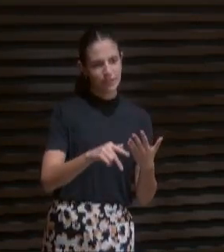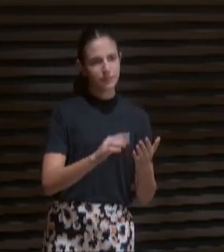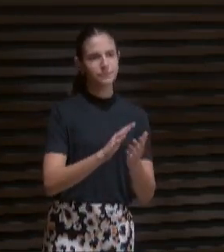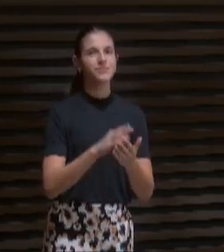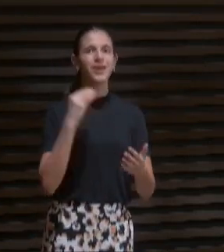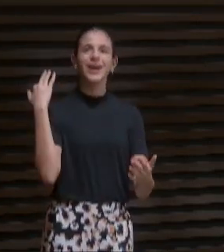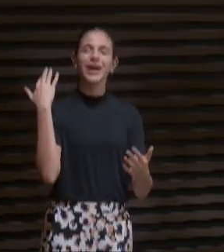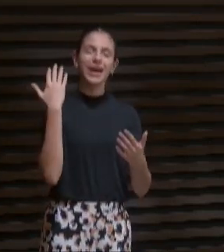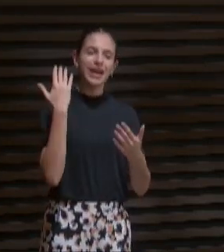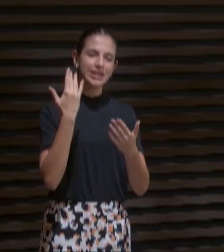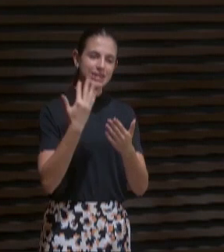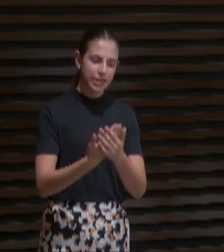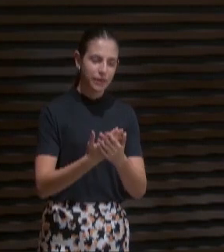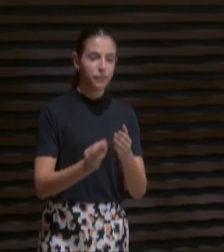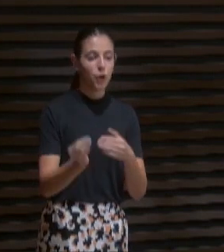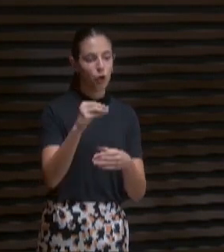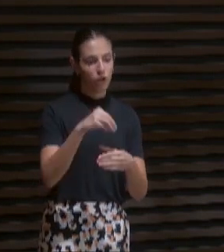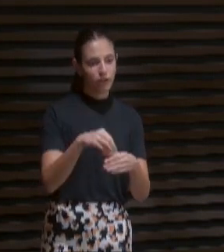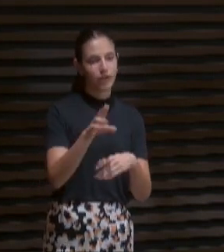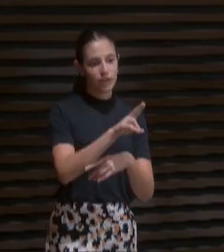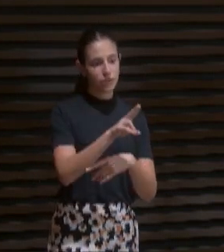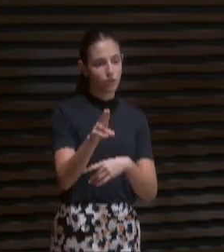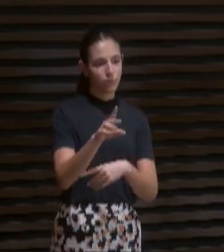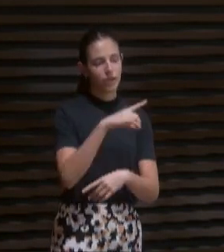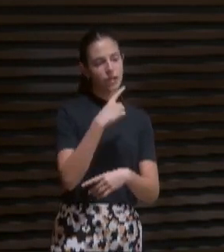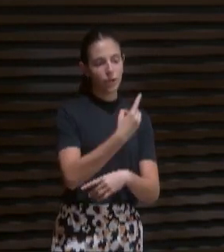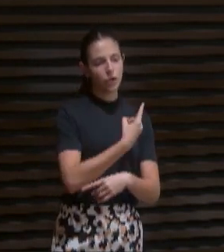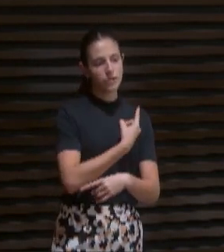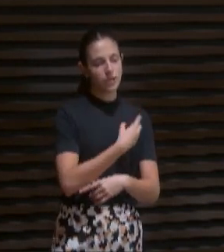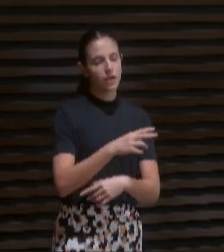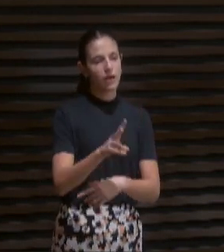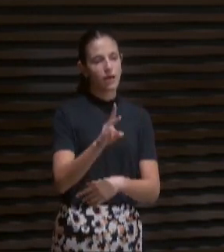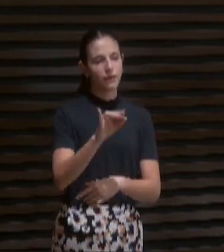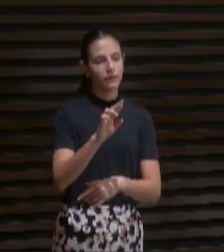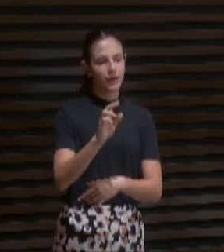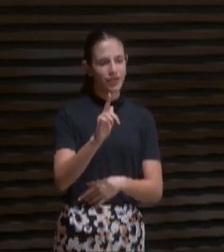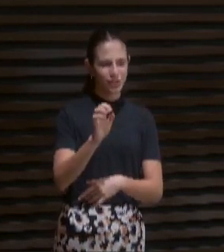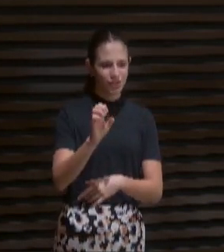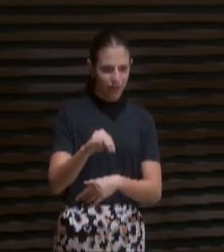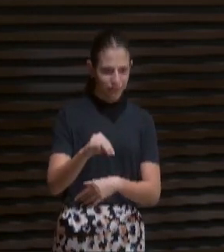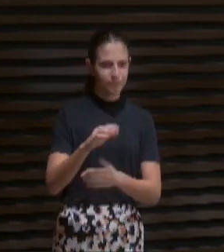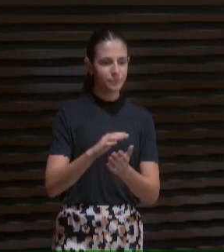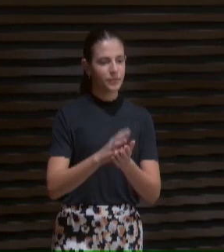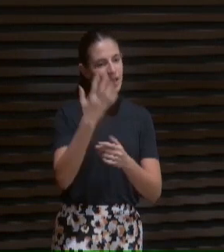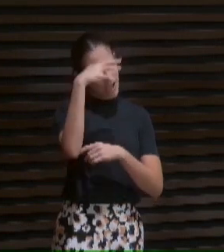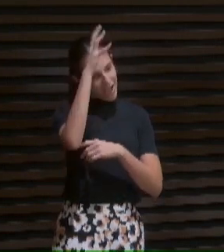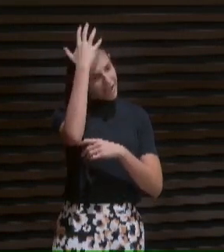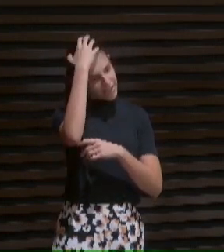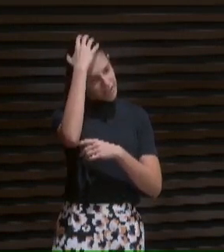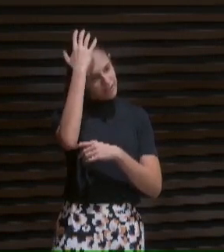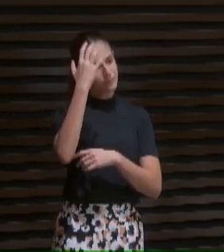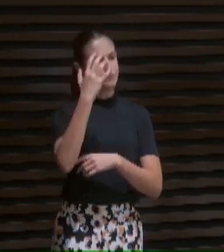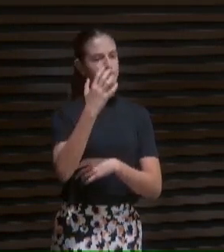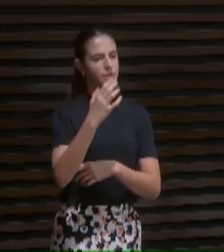Até puseram esse nome na nossa Virgem, a Rainha dos Céus. Coisa